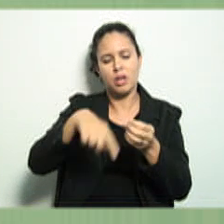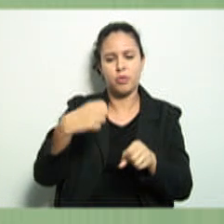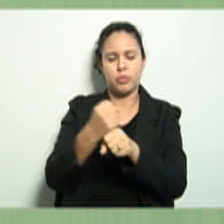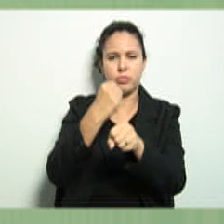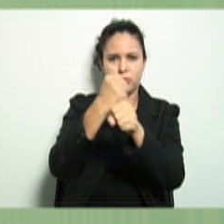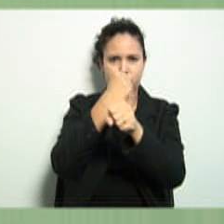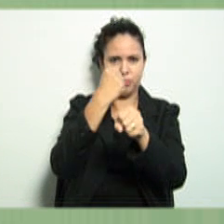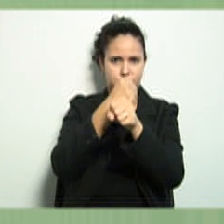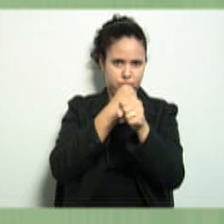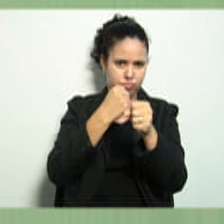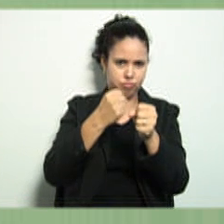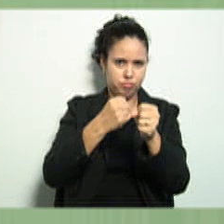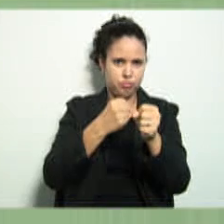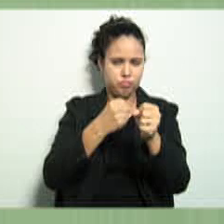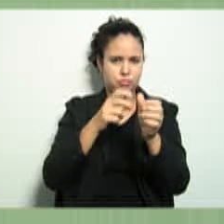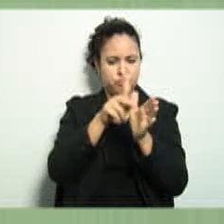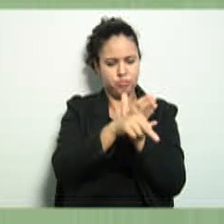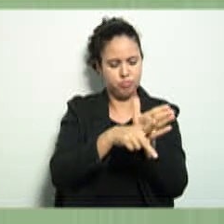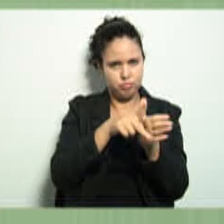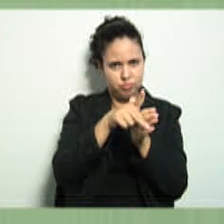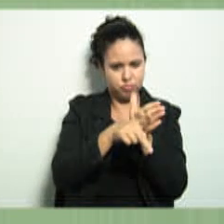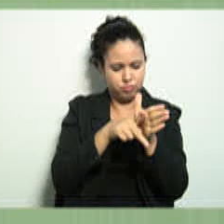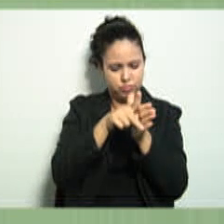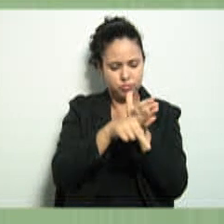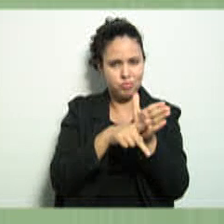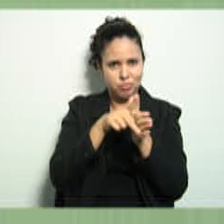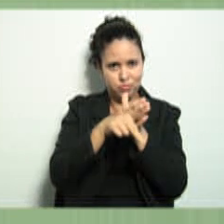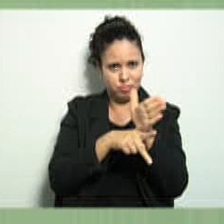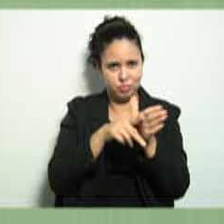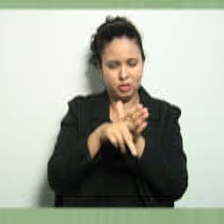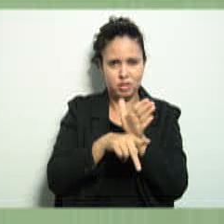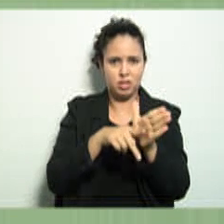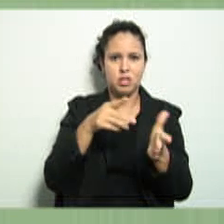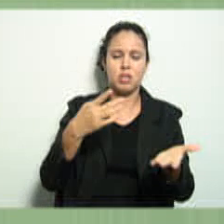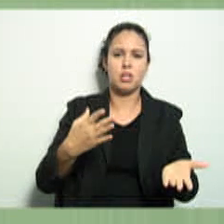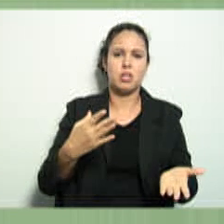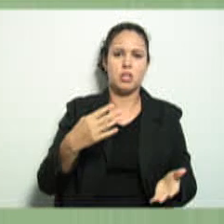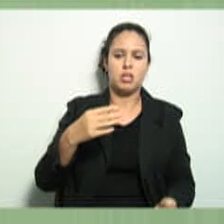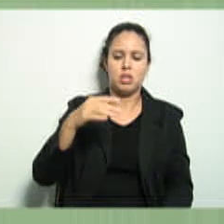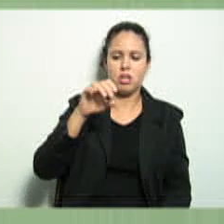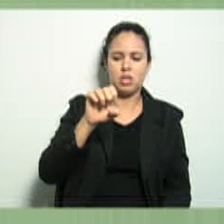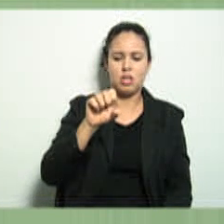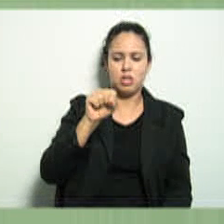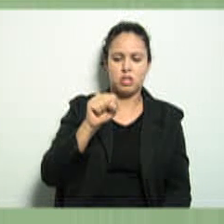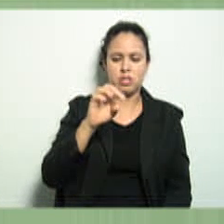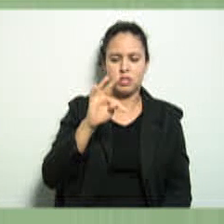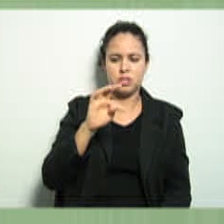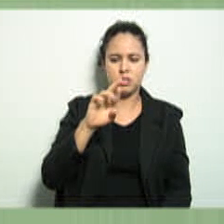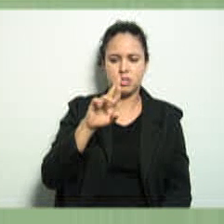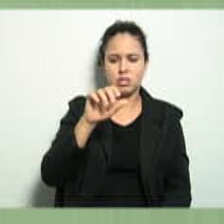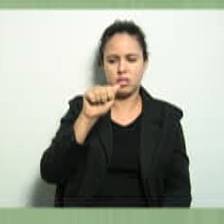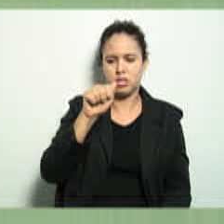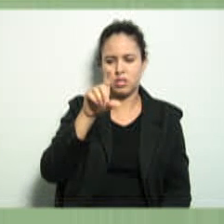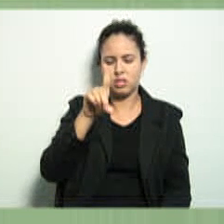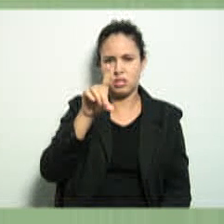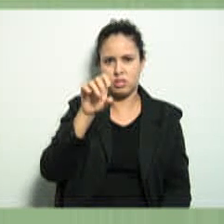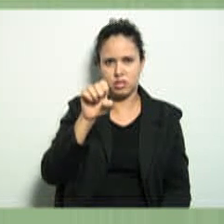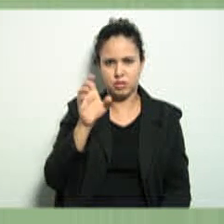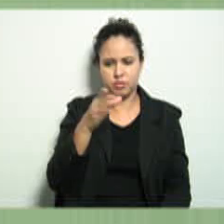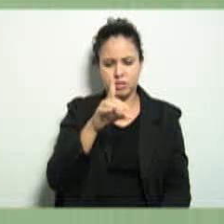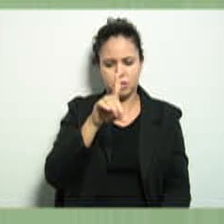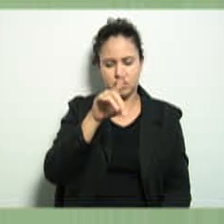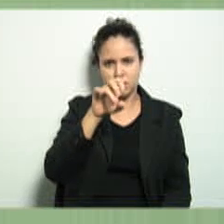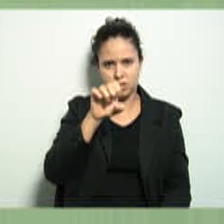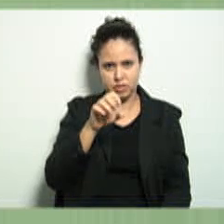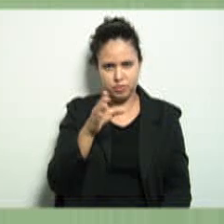parte da história de Rondônia, do nosso estado. A Média Maria, com um trem tipo Maria Fumaça, ligava o município